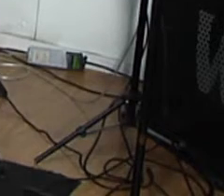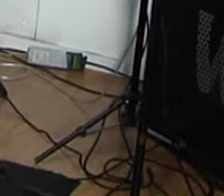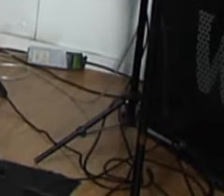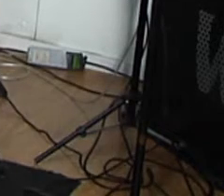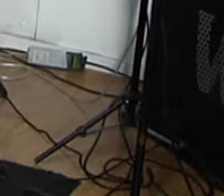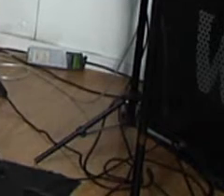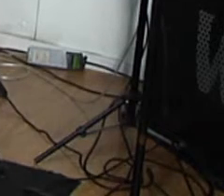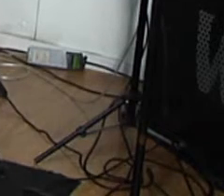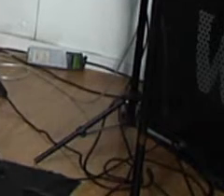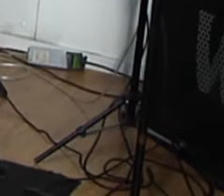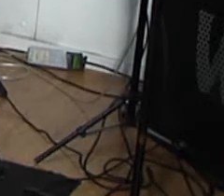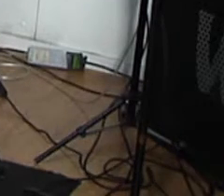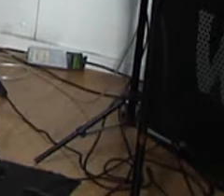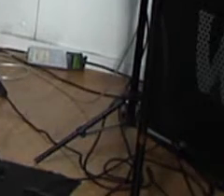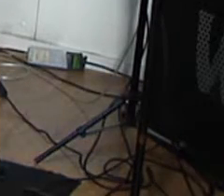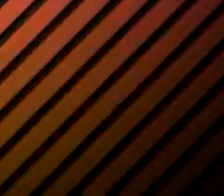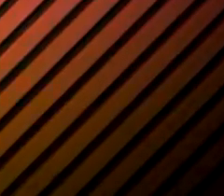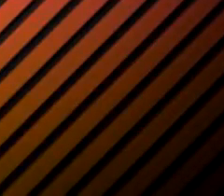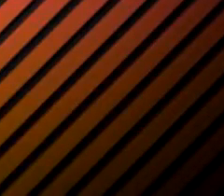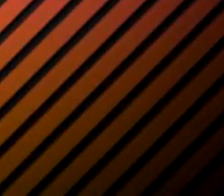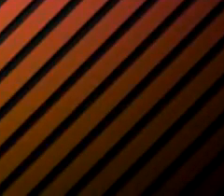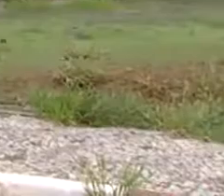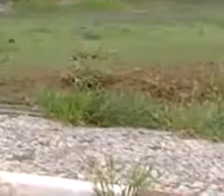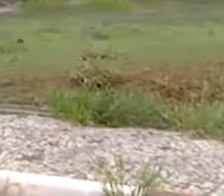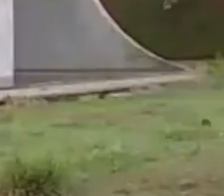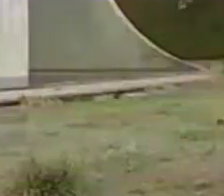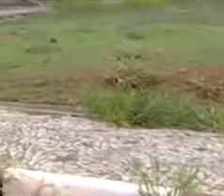Because I don't wanna miss anything.